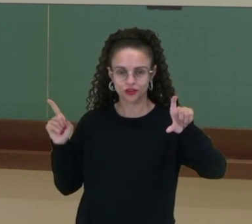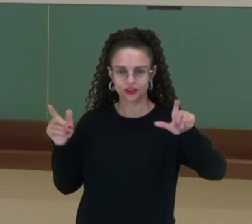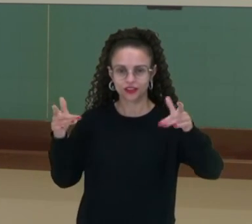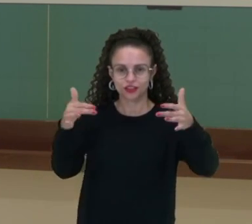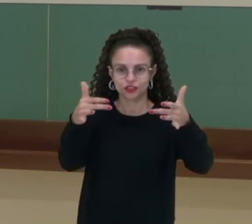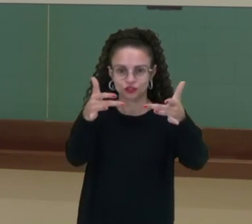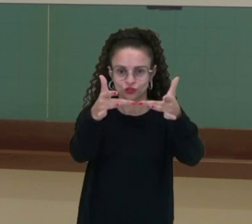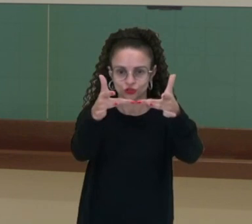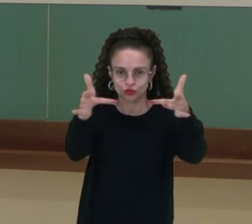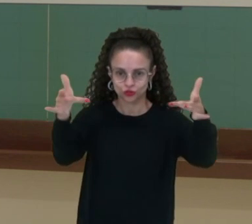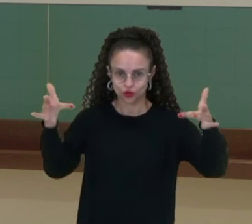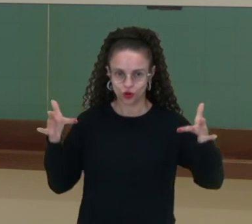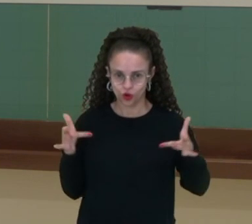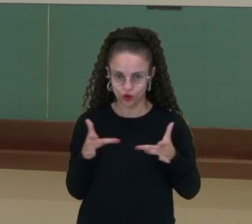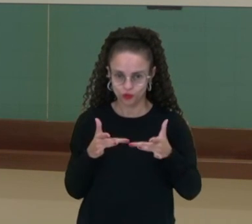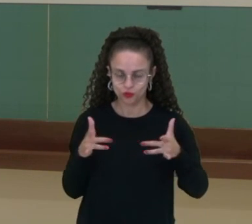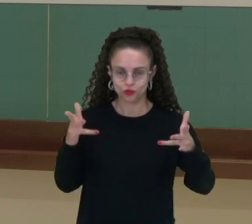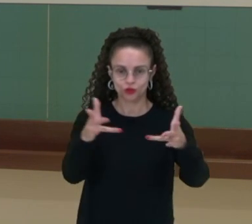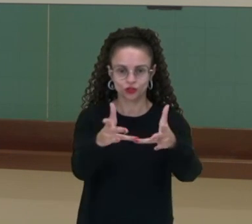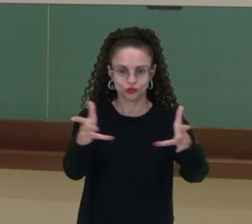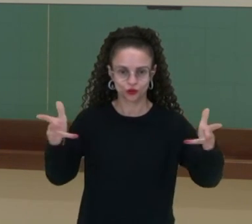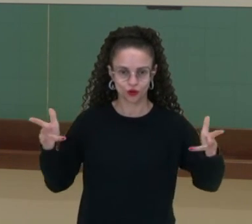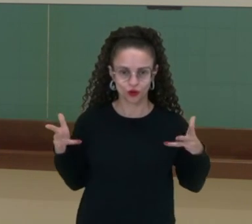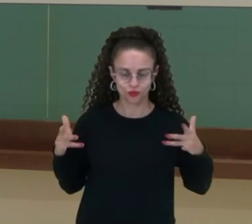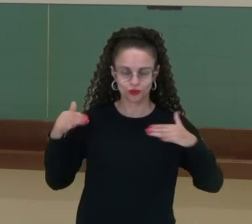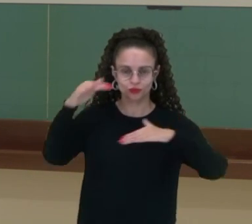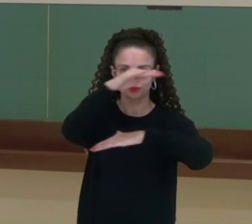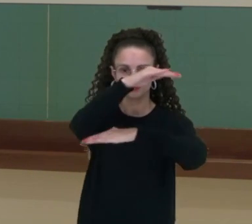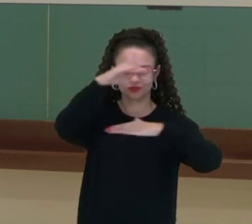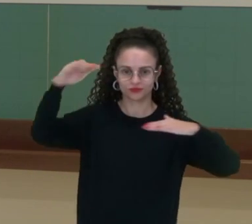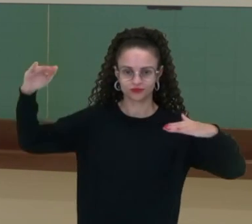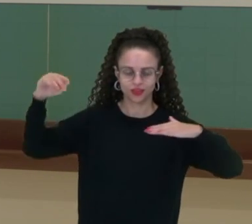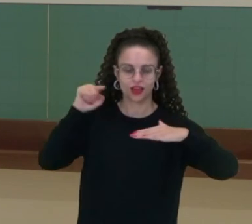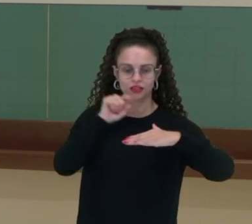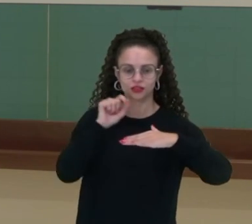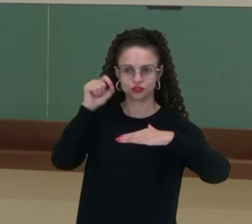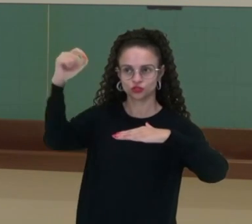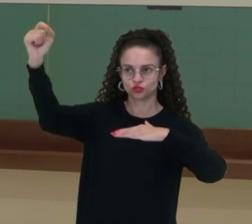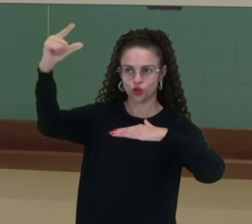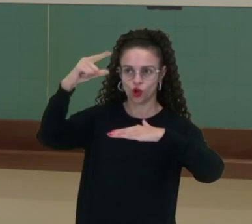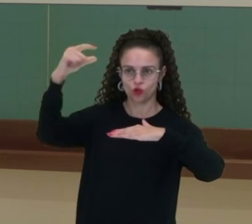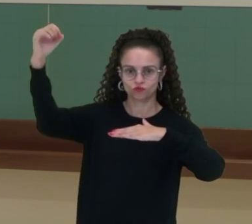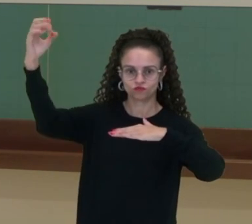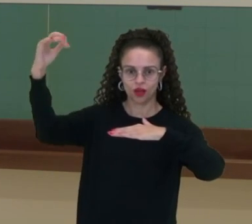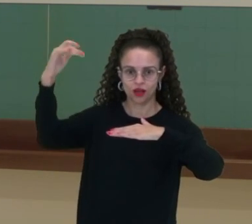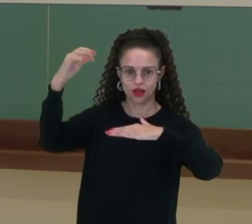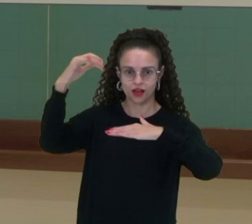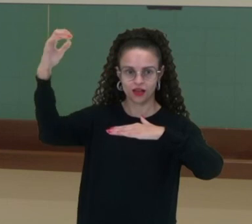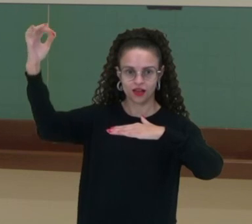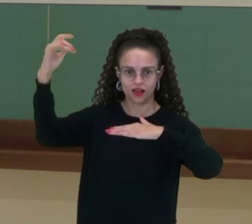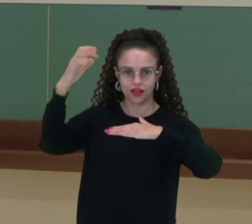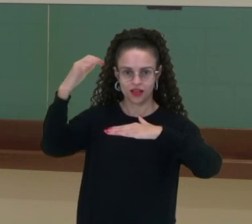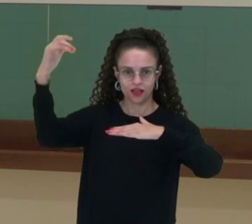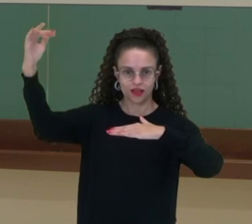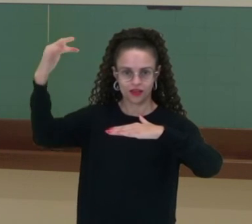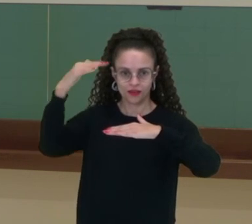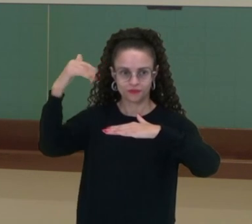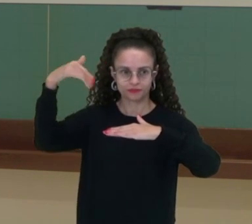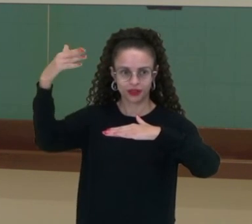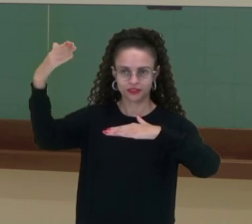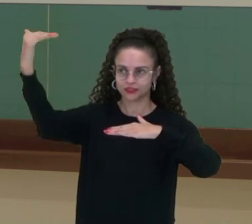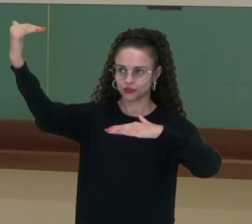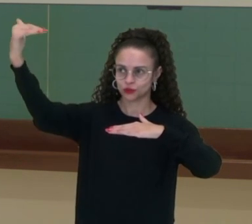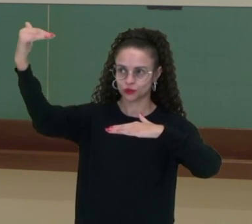de Capricórnio e o Trópico de Câncer. E ali a luz do Sol bate com maior incidência, ela acerta, né, com um